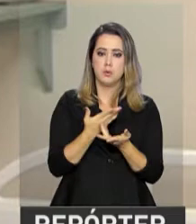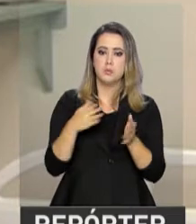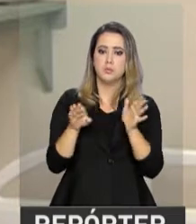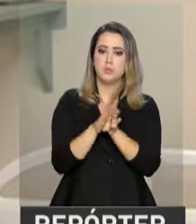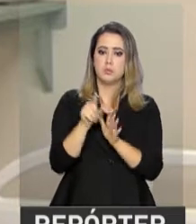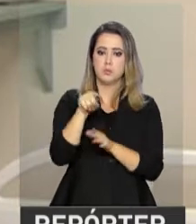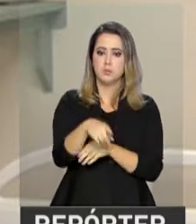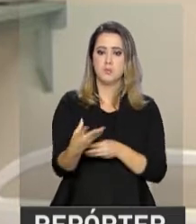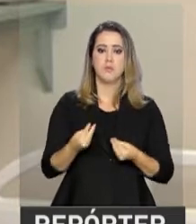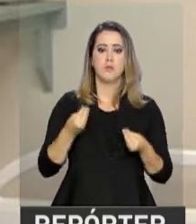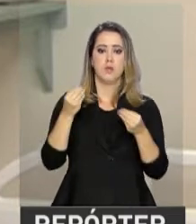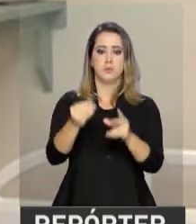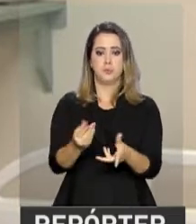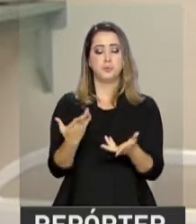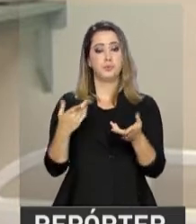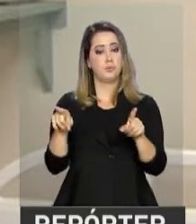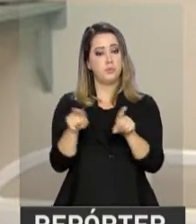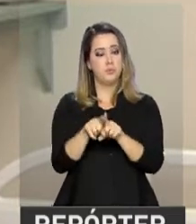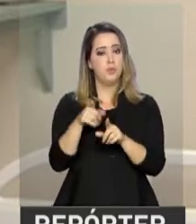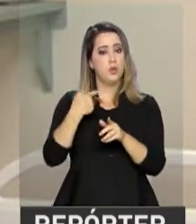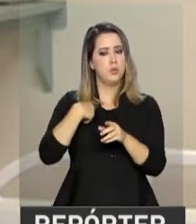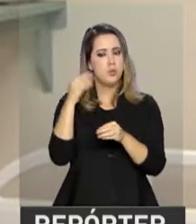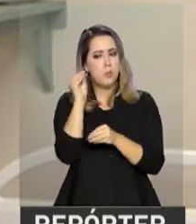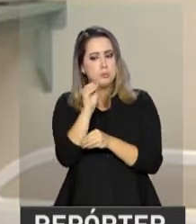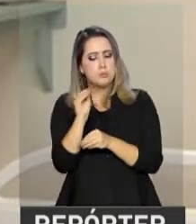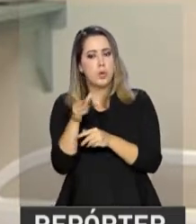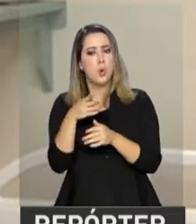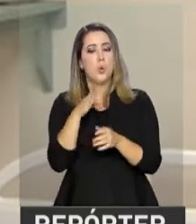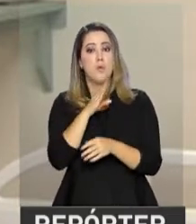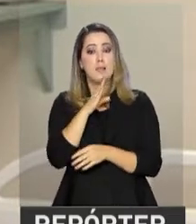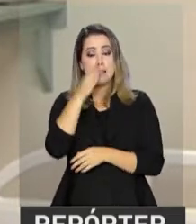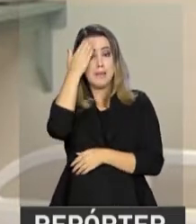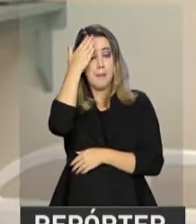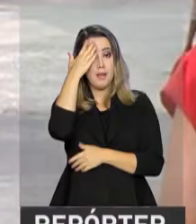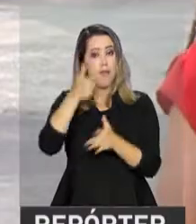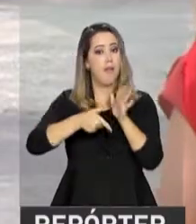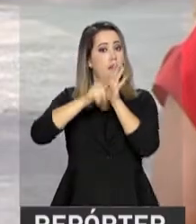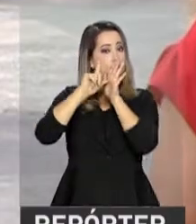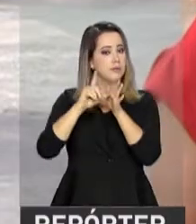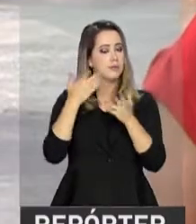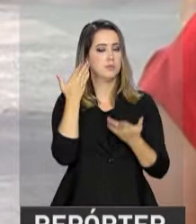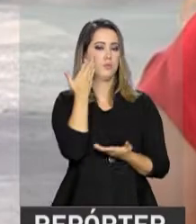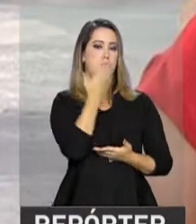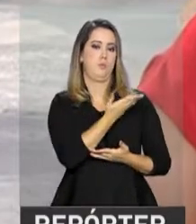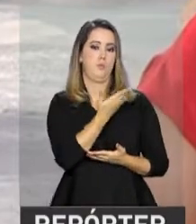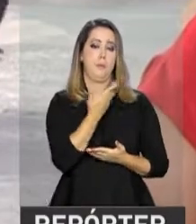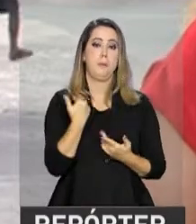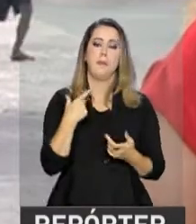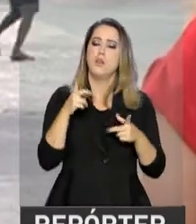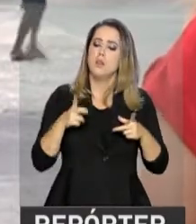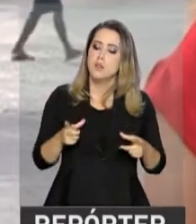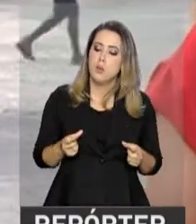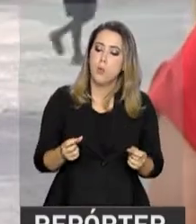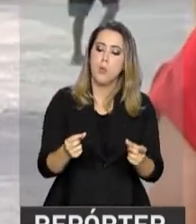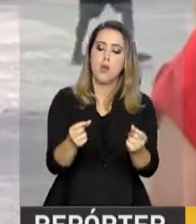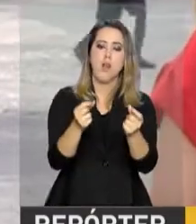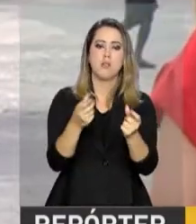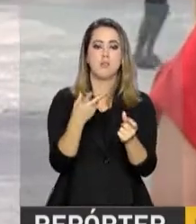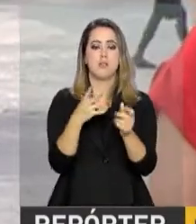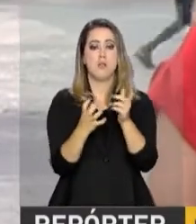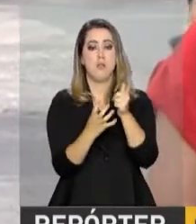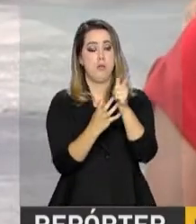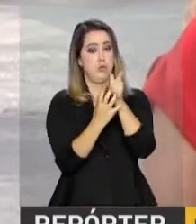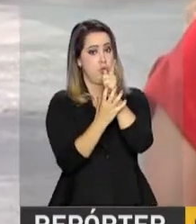para coroar o diagnóstico precoce, que a gente sempre, insistentemente, está falando sobre isso. O câncer de próstata é um dos mais comuns entre os